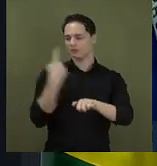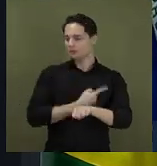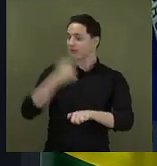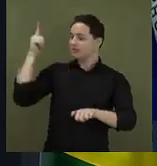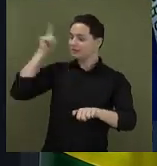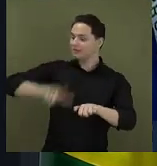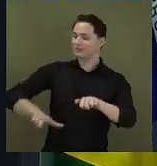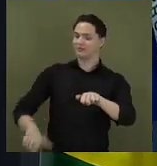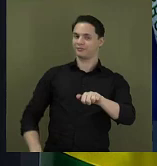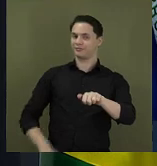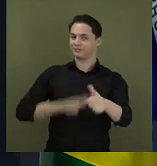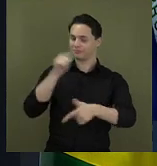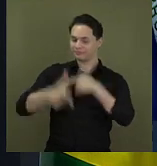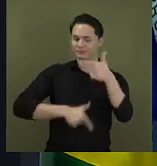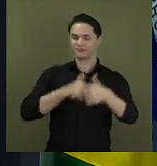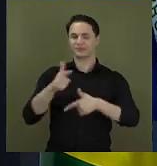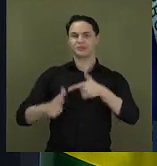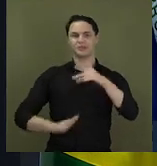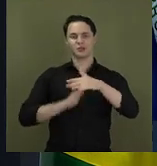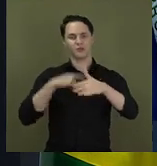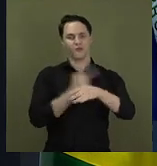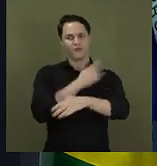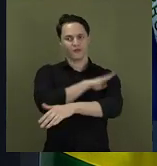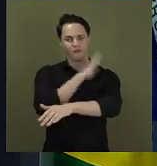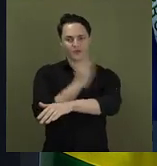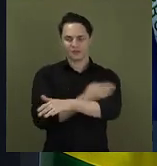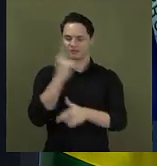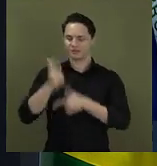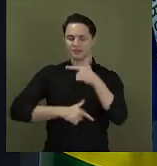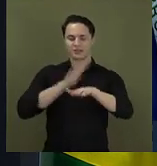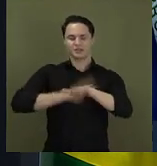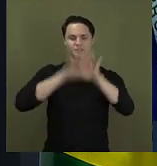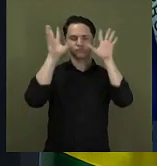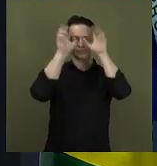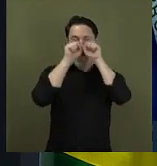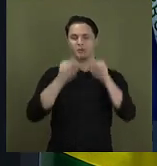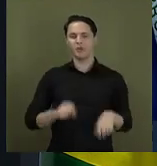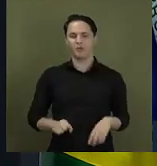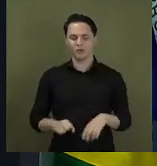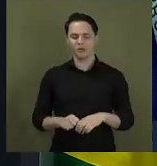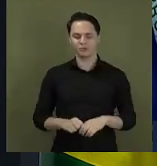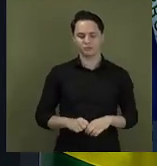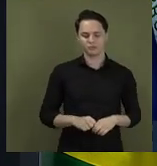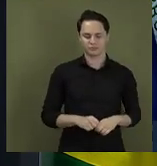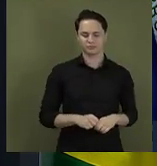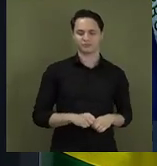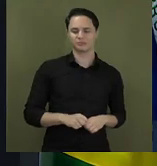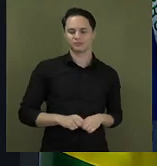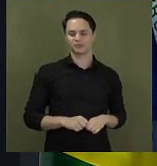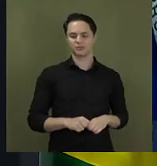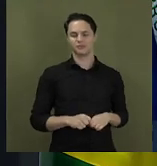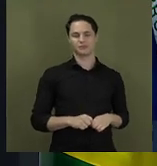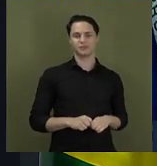possamos trabalhar no limite das nossas forças para que esse tempo sombrio passe, esse tempo de trevas, e que o Brasil volte